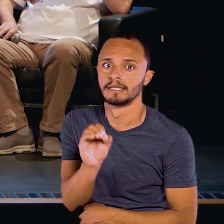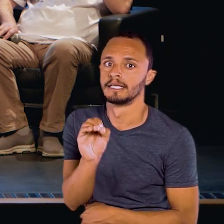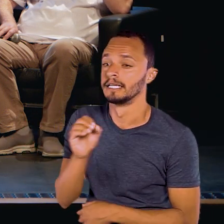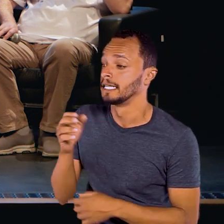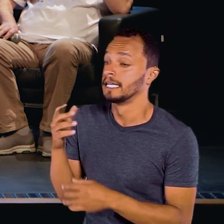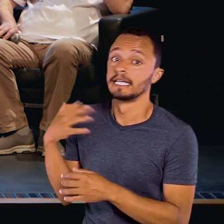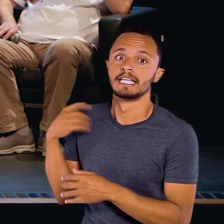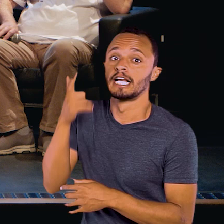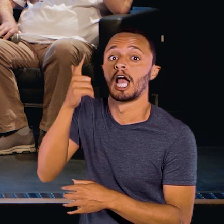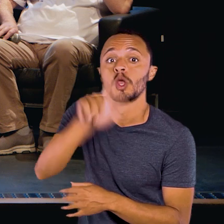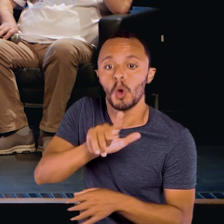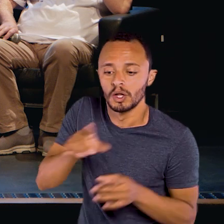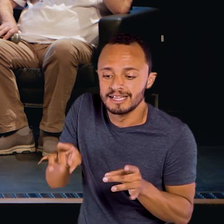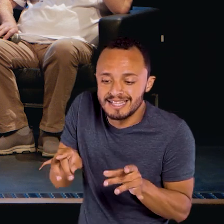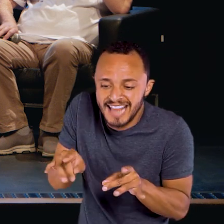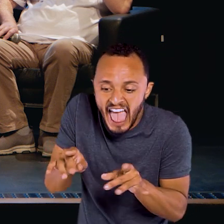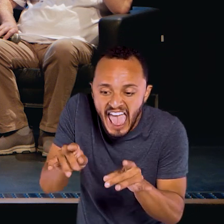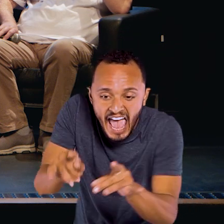Tá.